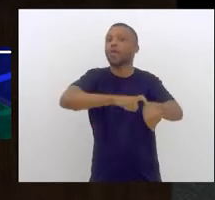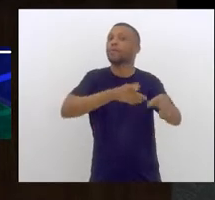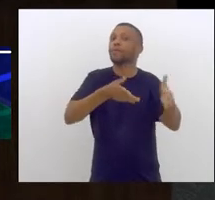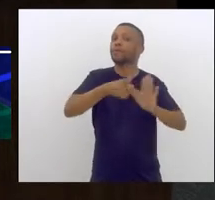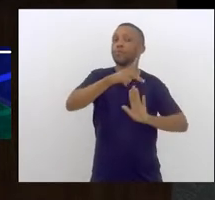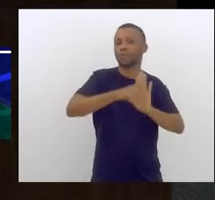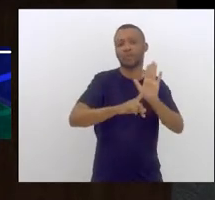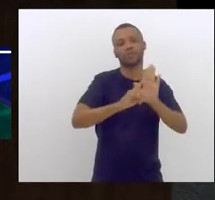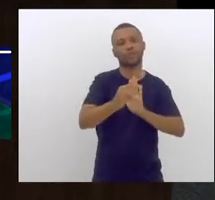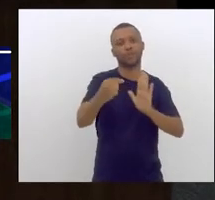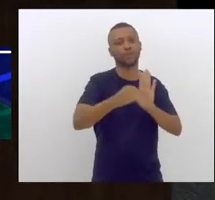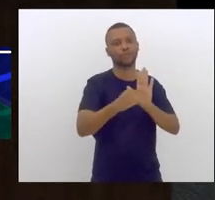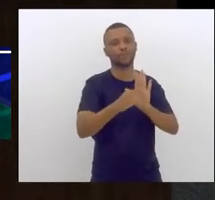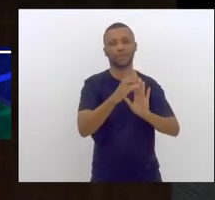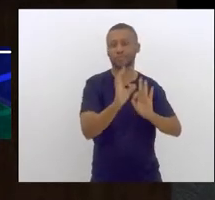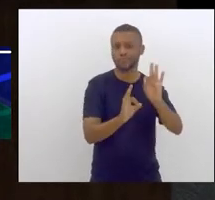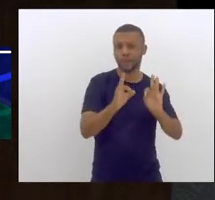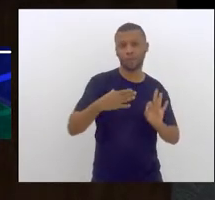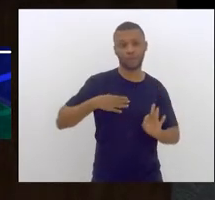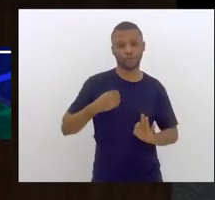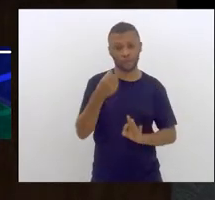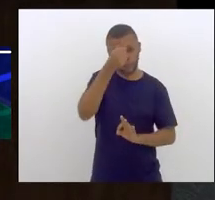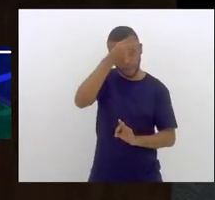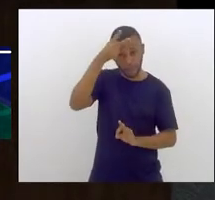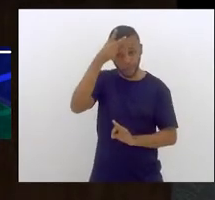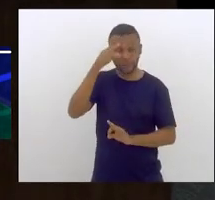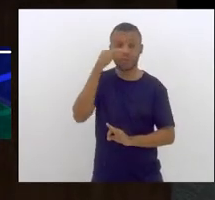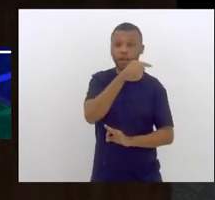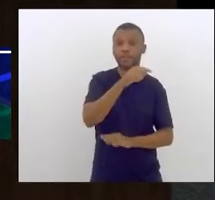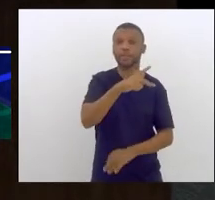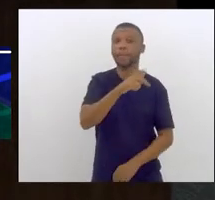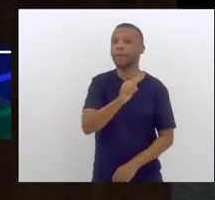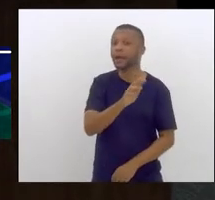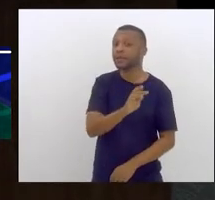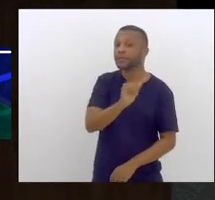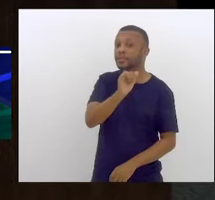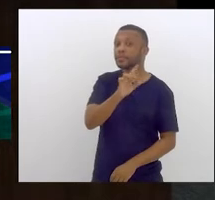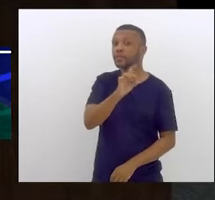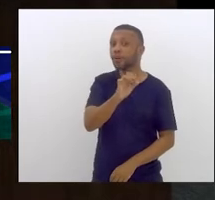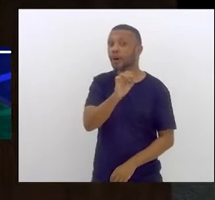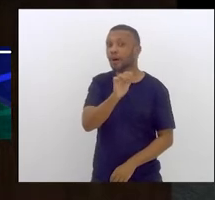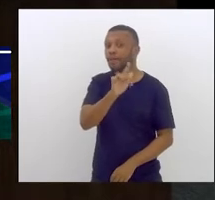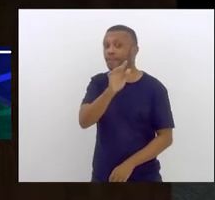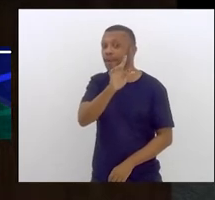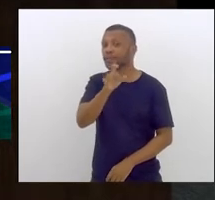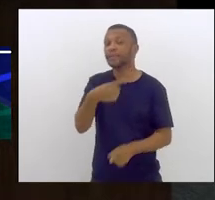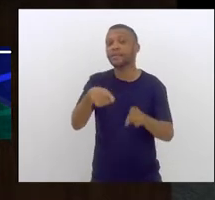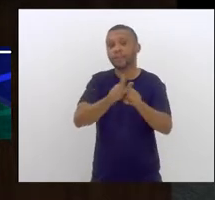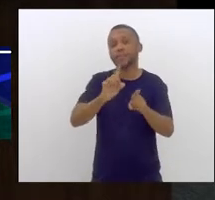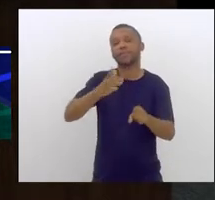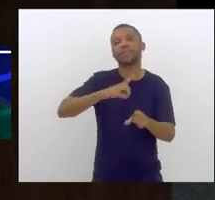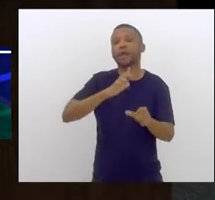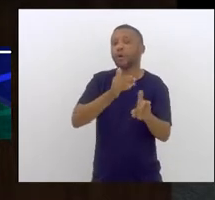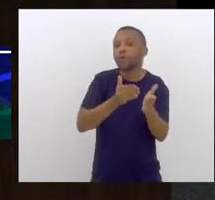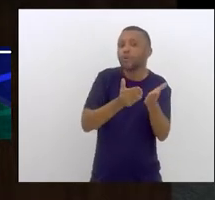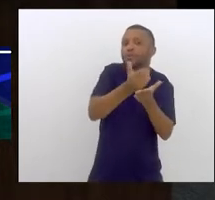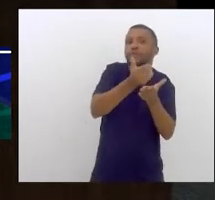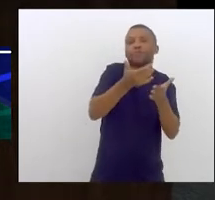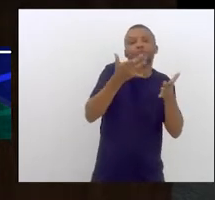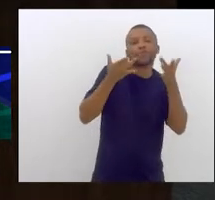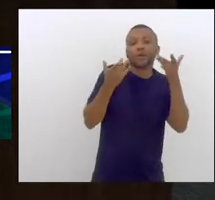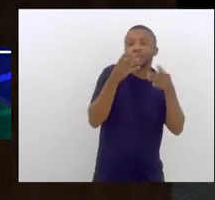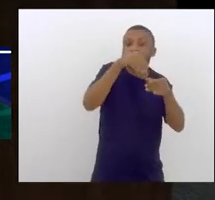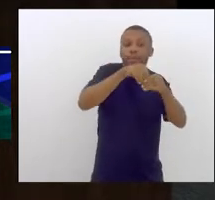projeto lá, feito pelo meu filho, que é o prefeito de Patia. Então, nós vamos ter o berço também do Teatro dos Oprimidos dentro da aldeia